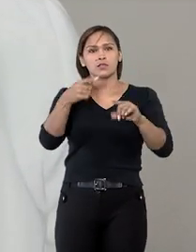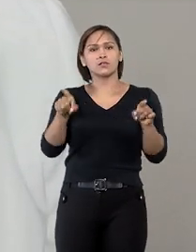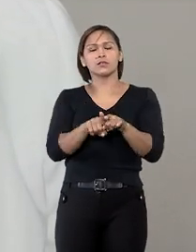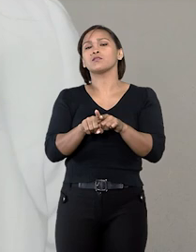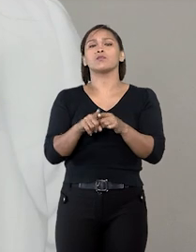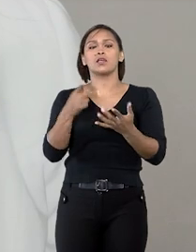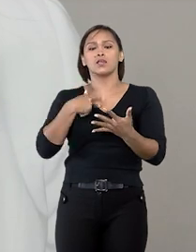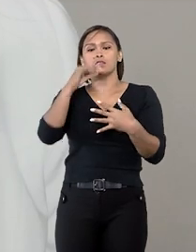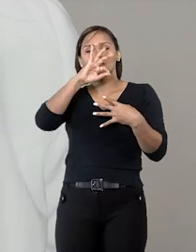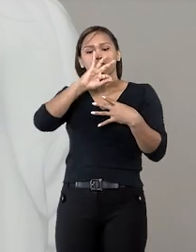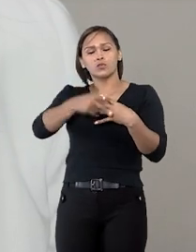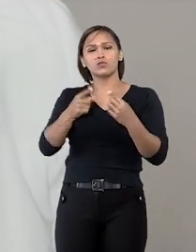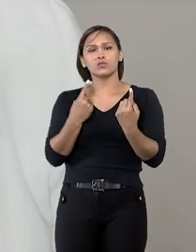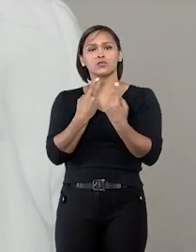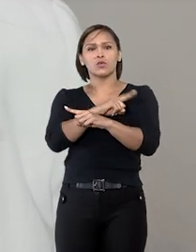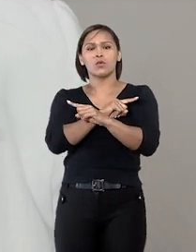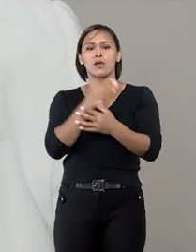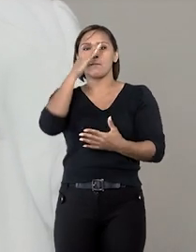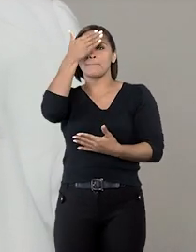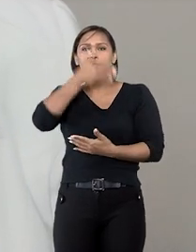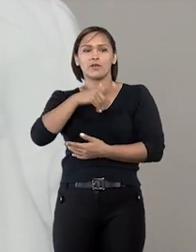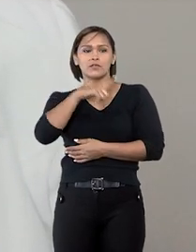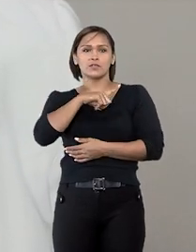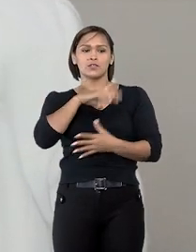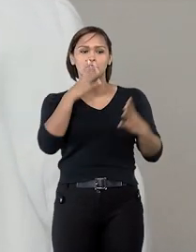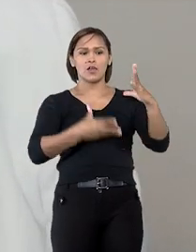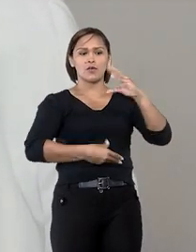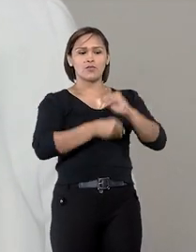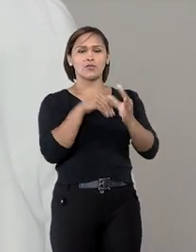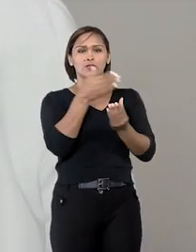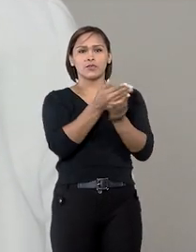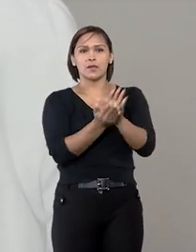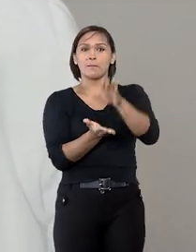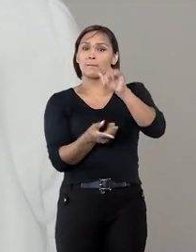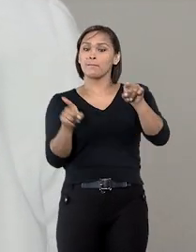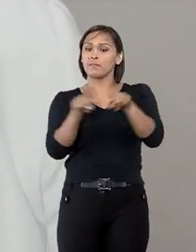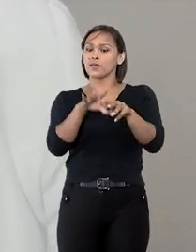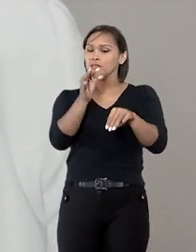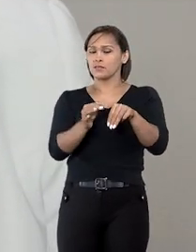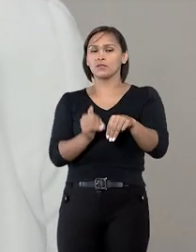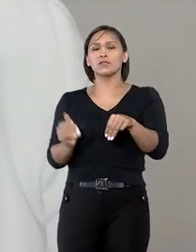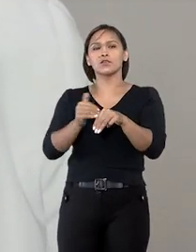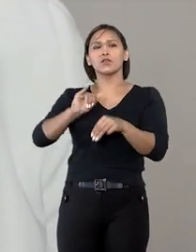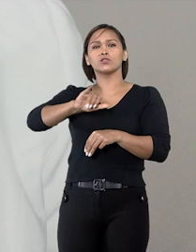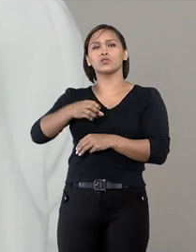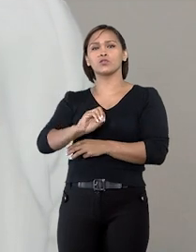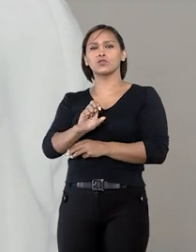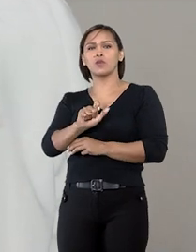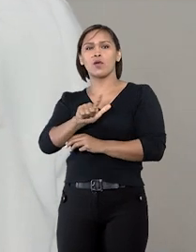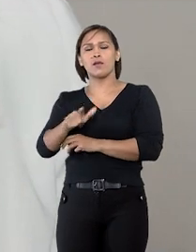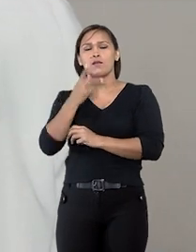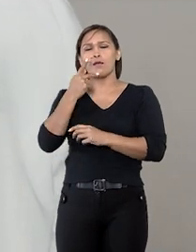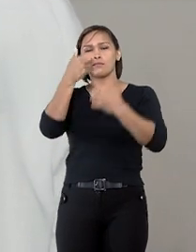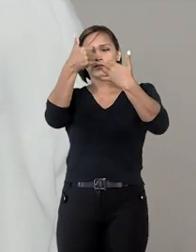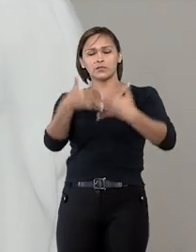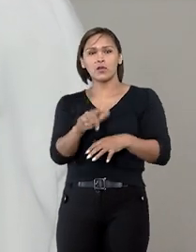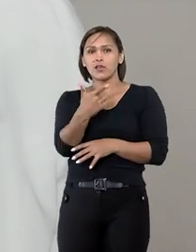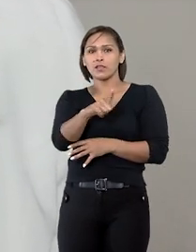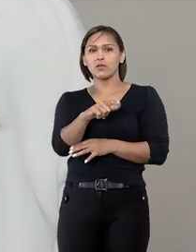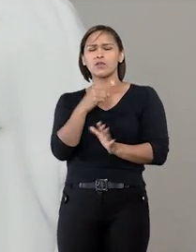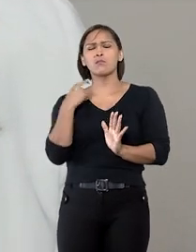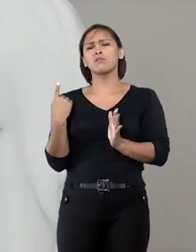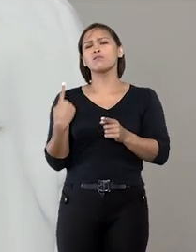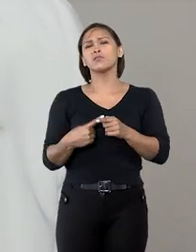fundamentos, que os vereditos foram contrários às provas. Mas no STJ, o ministro Joel Ilan Paciornik apontou que não